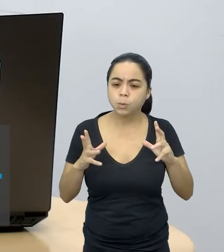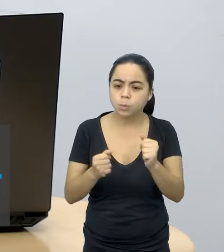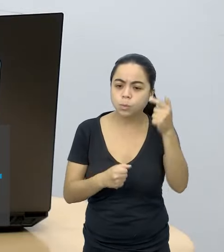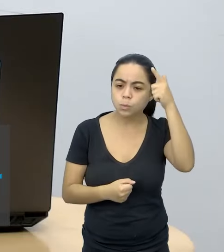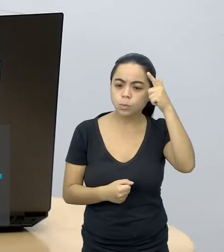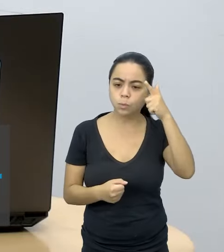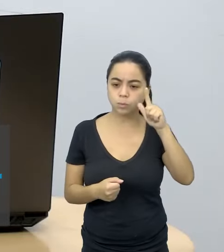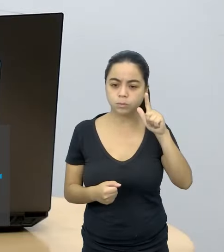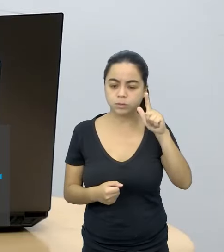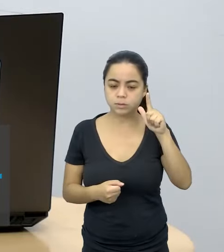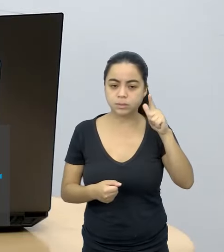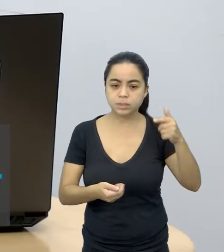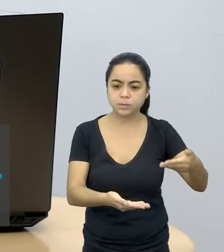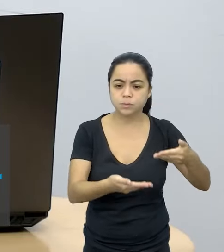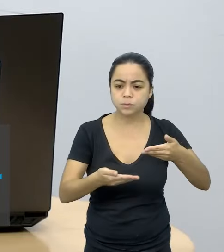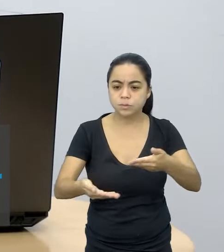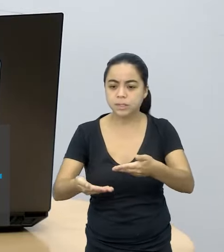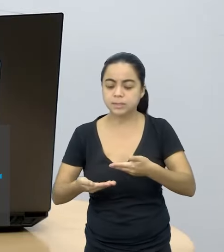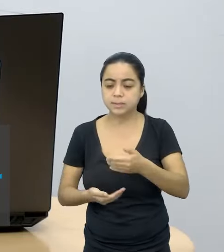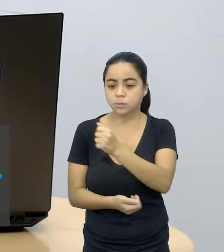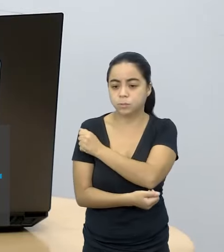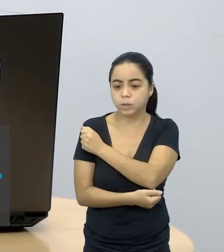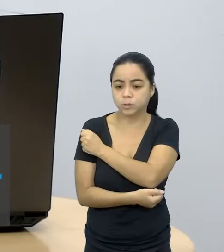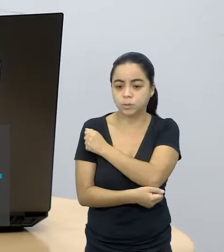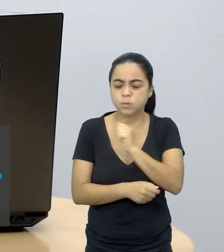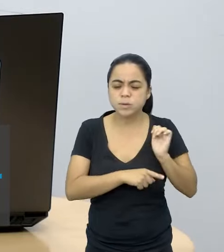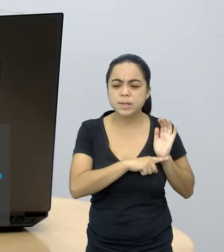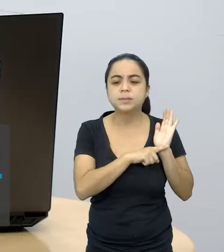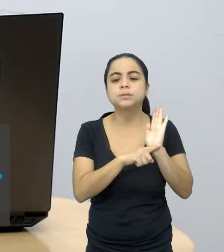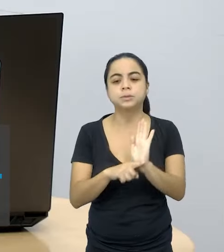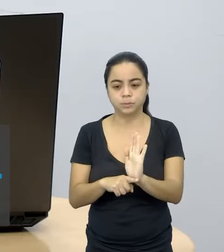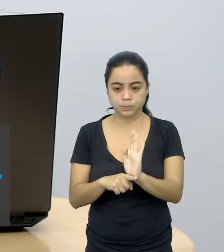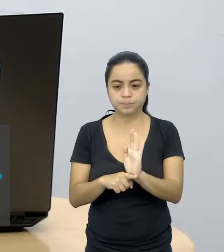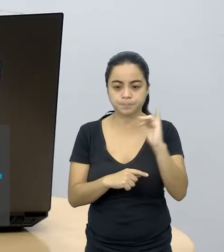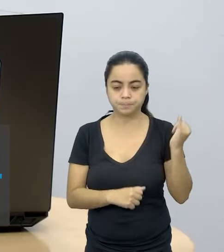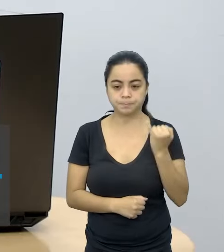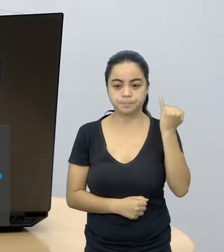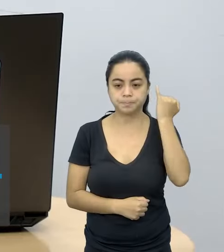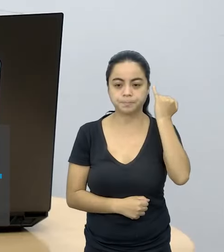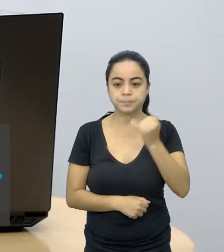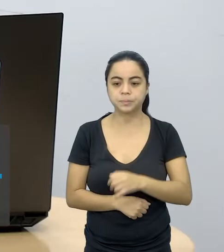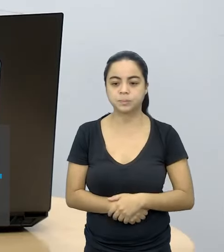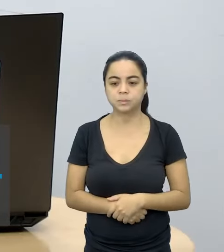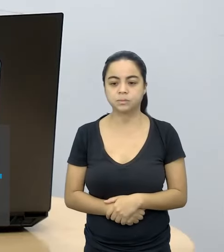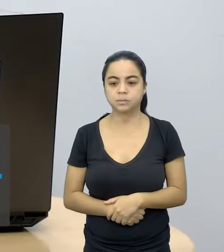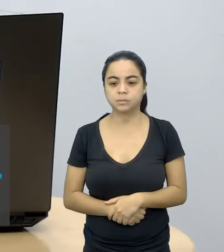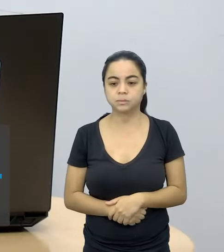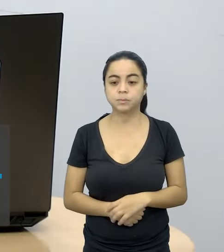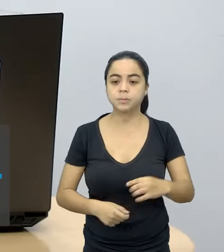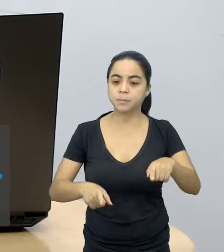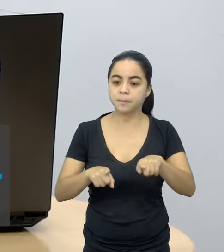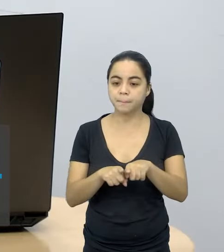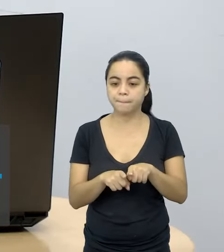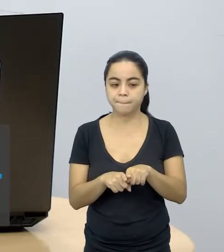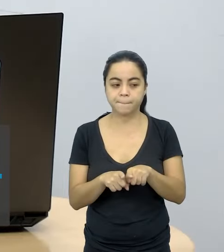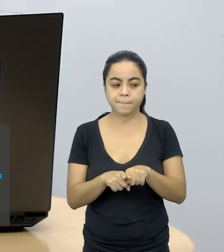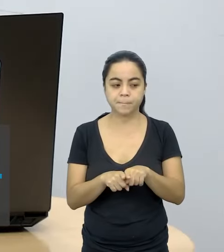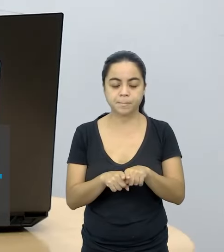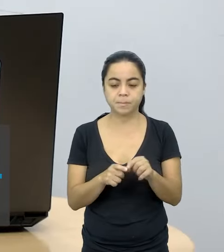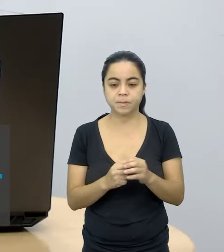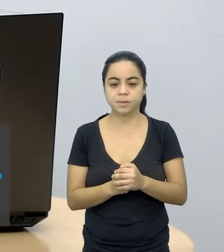trazer para o aluno, tá contribuindo para o aluno, eu acho muito importante. E falando